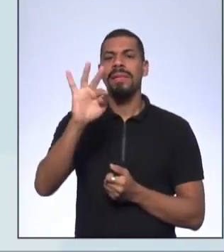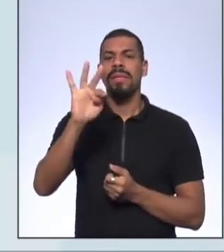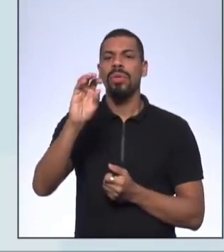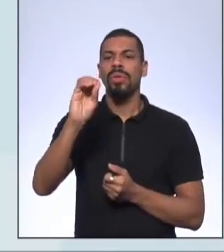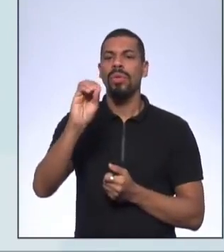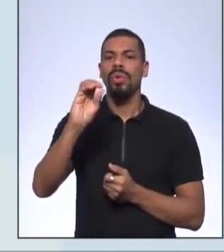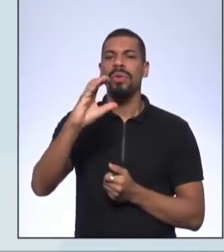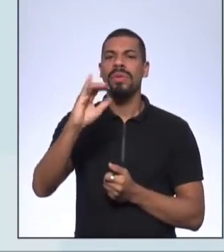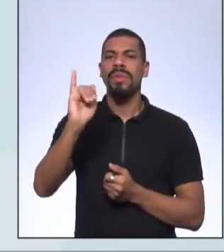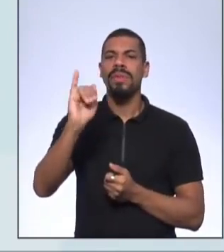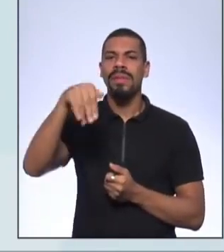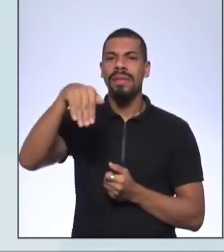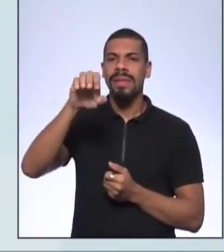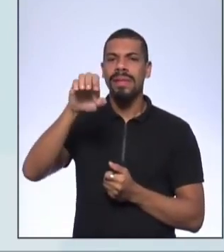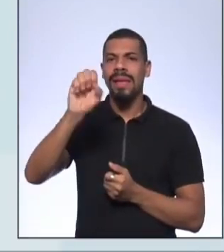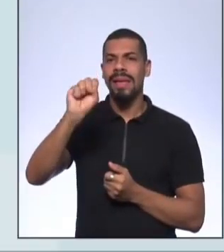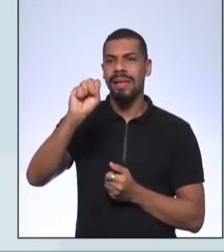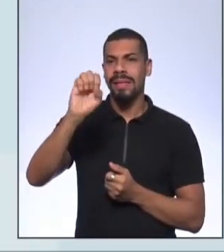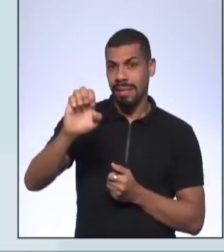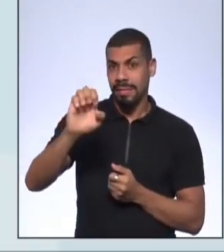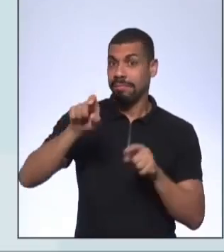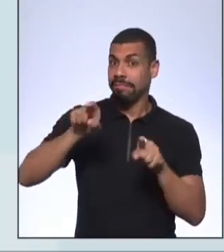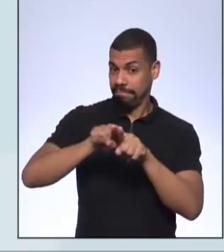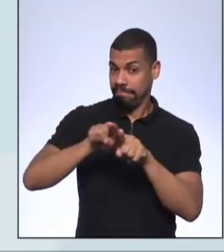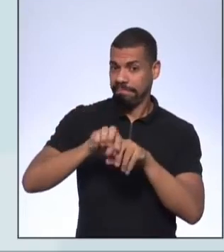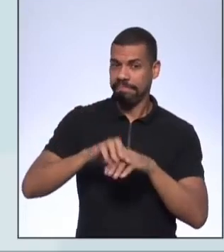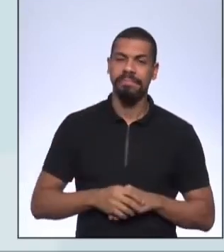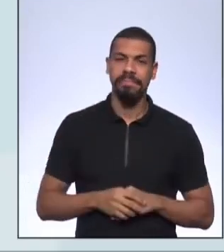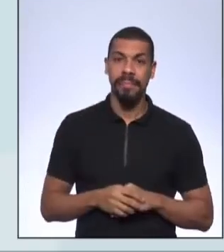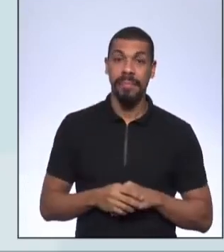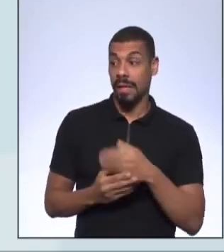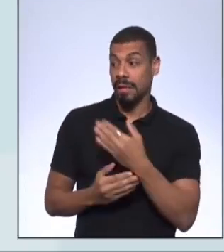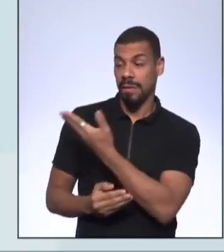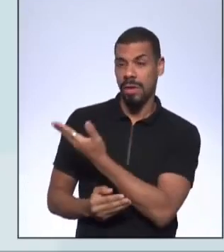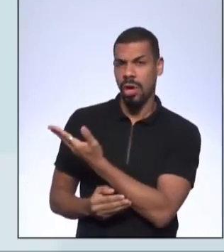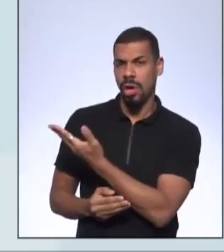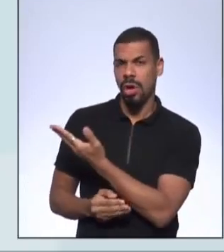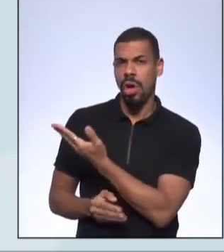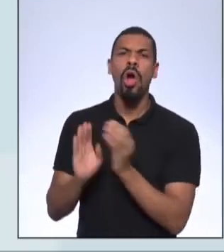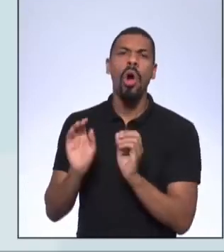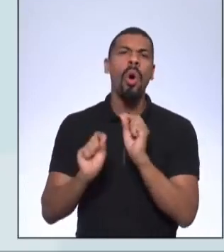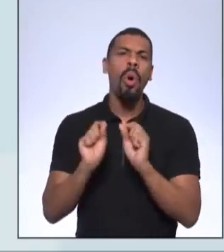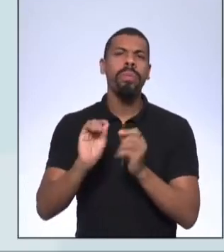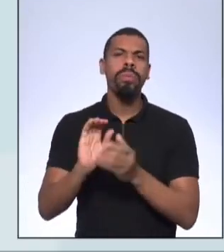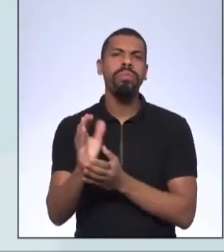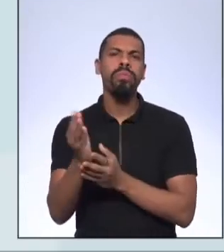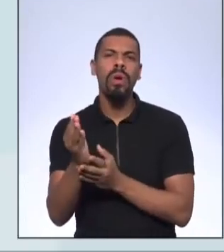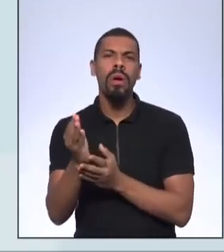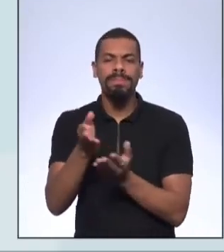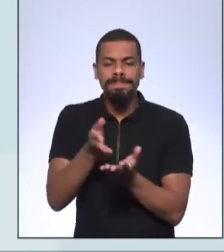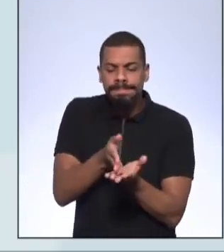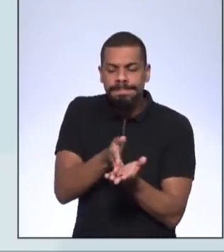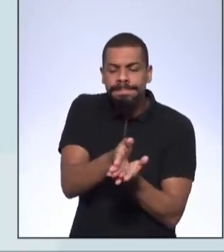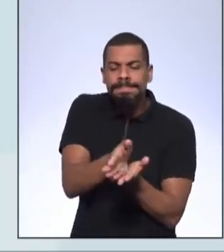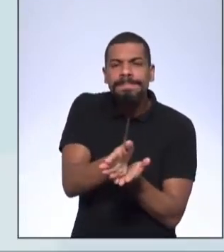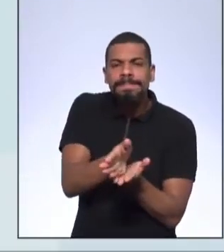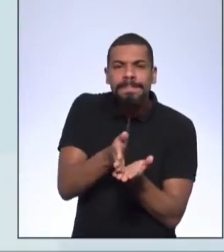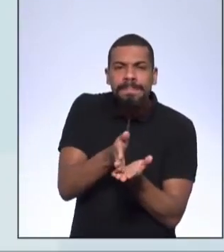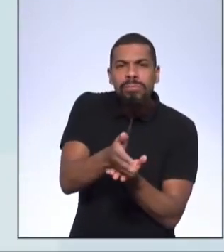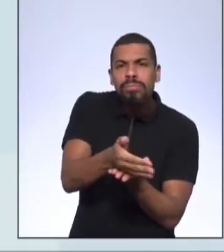formação de novos envolutórios nucleares envolvendo os cromossomos, que agora descondensam e vão formar o que a gente chama de